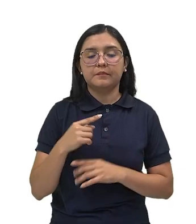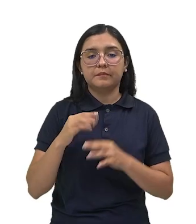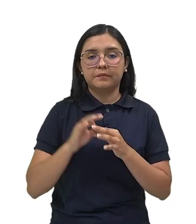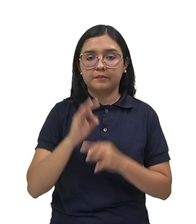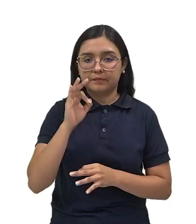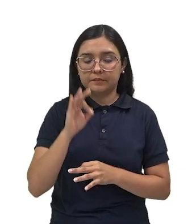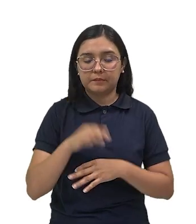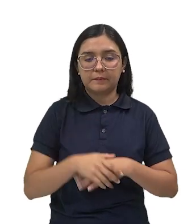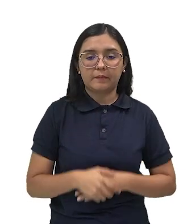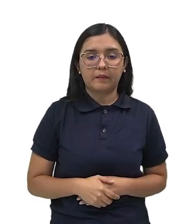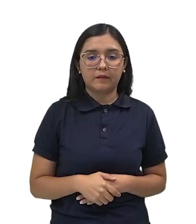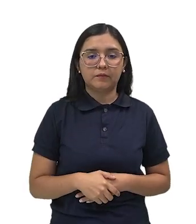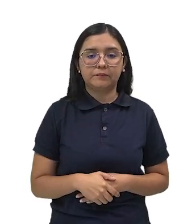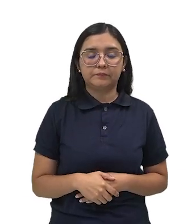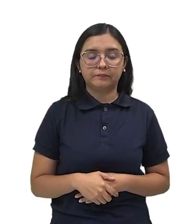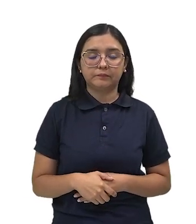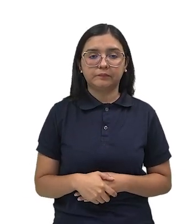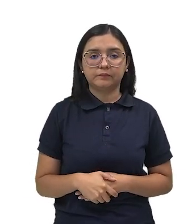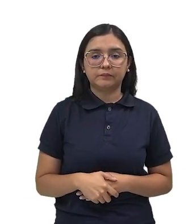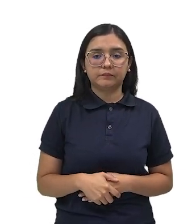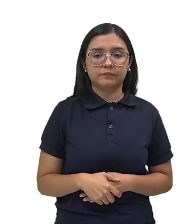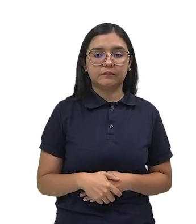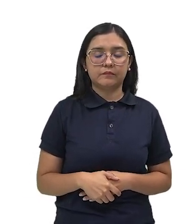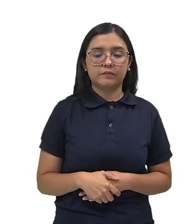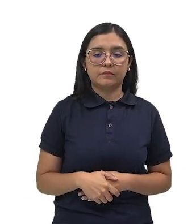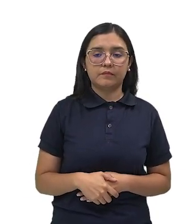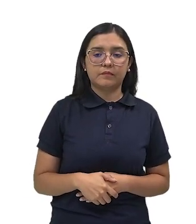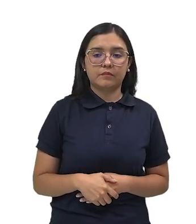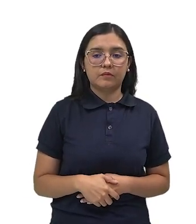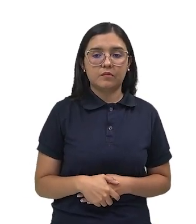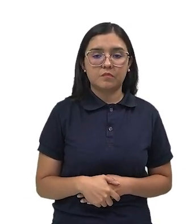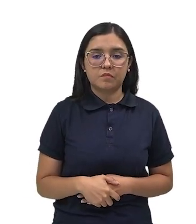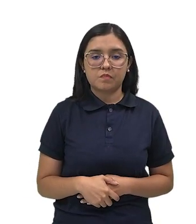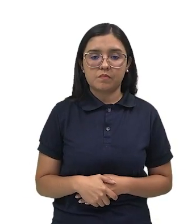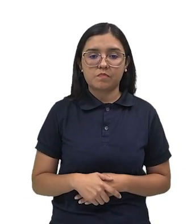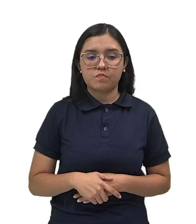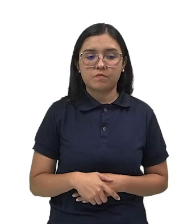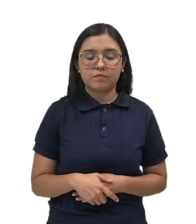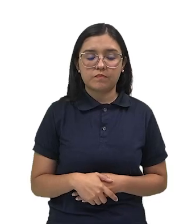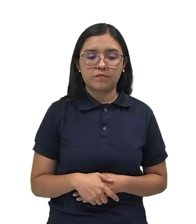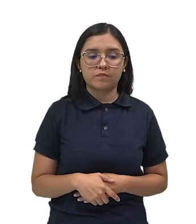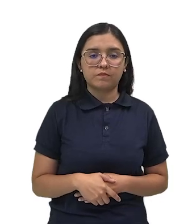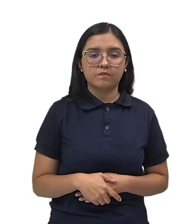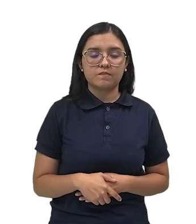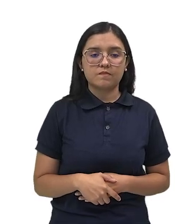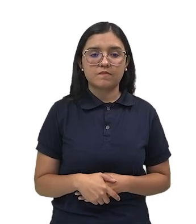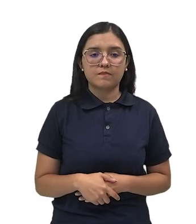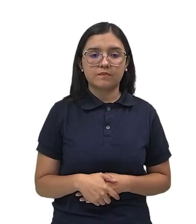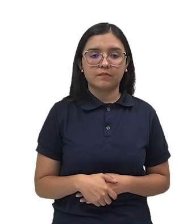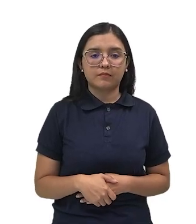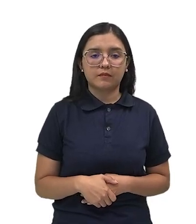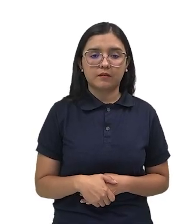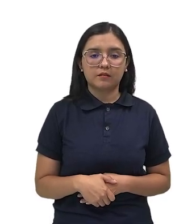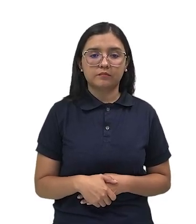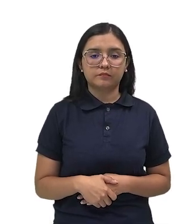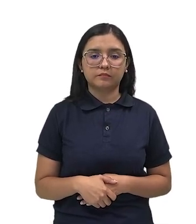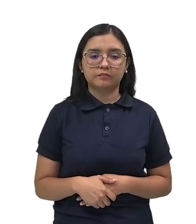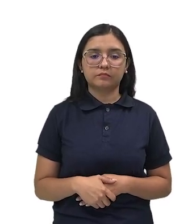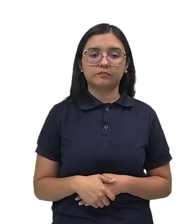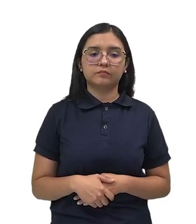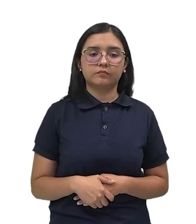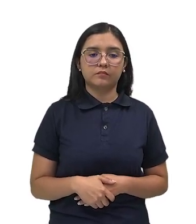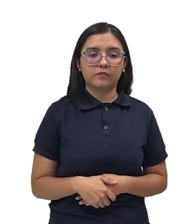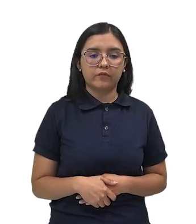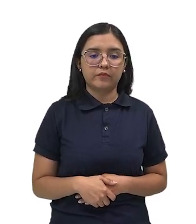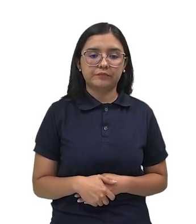altura. Então, é exatamente esta relação aqui, né, que nos dá